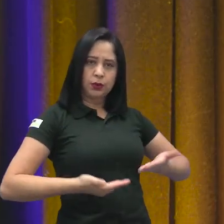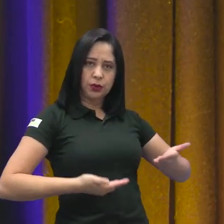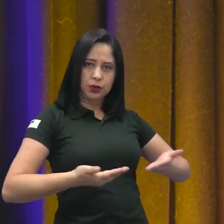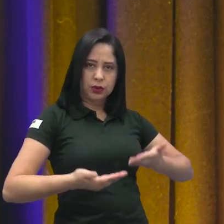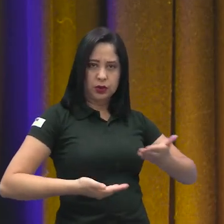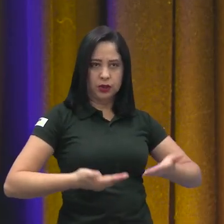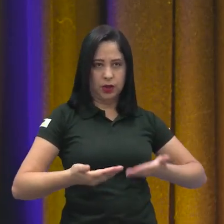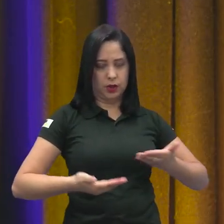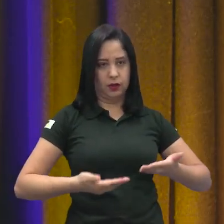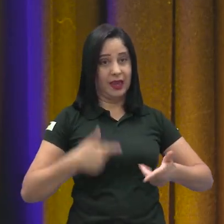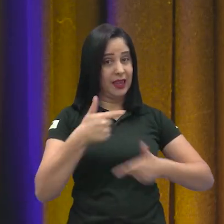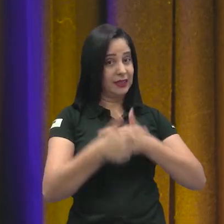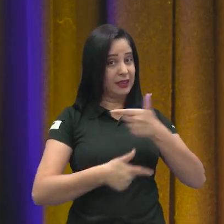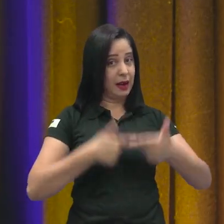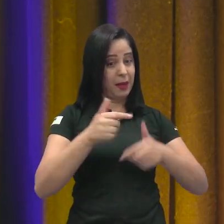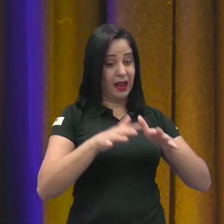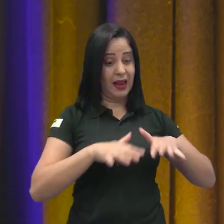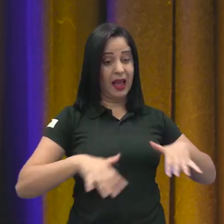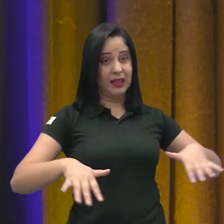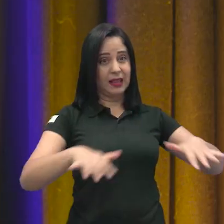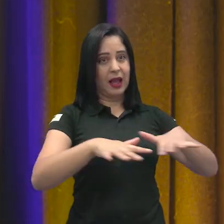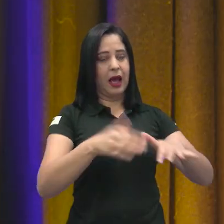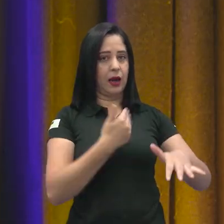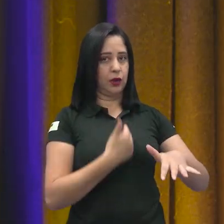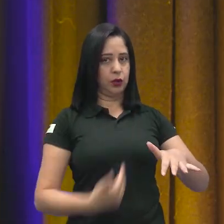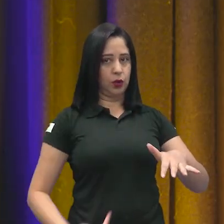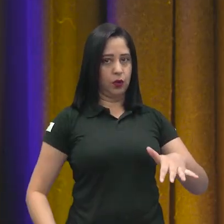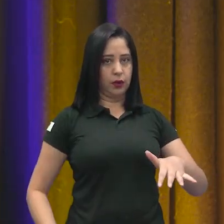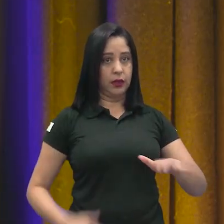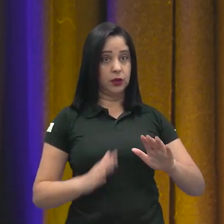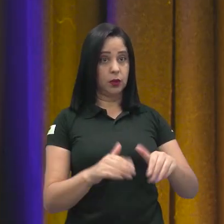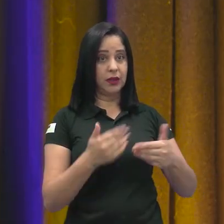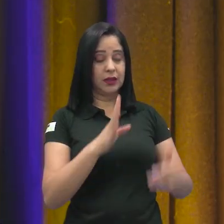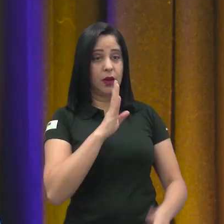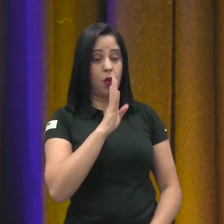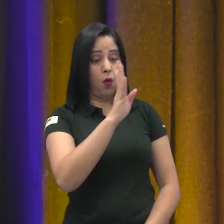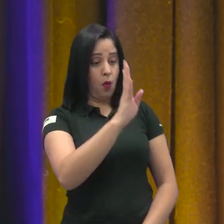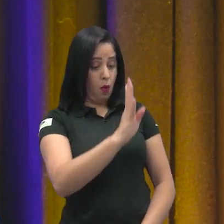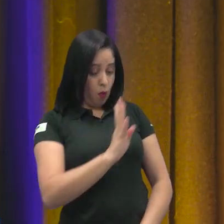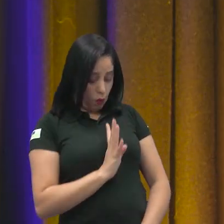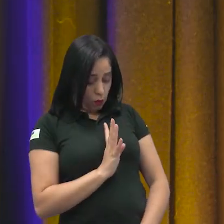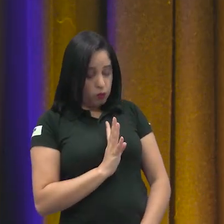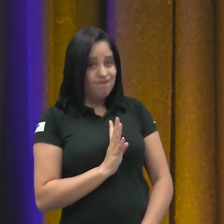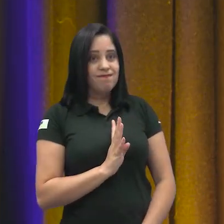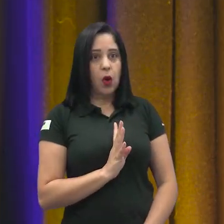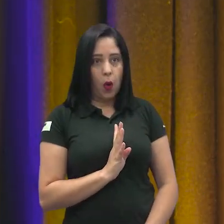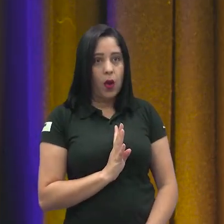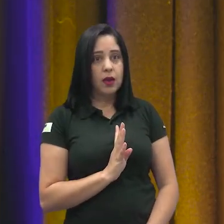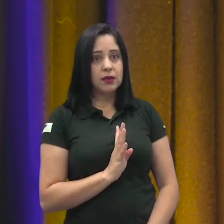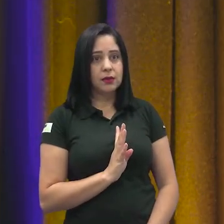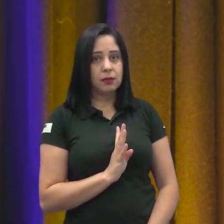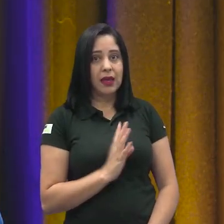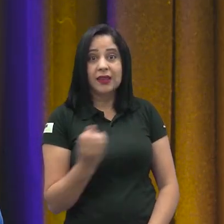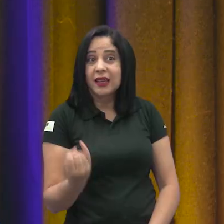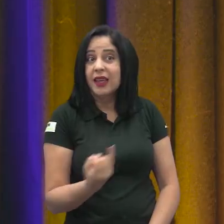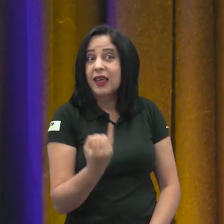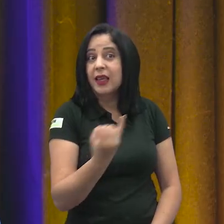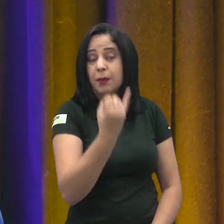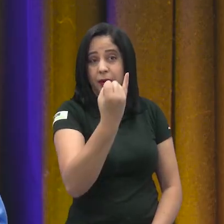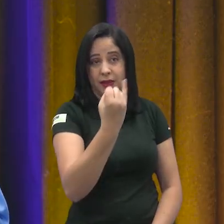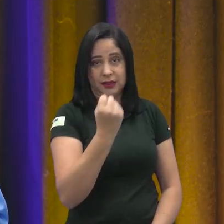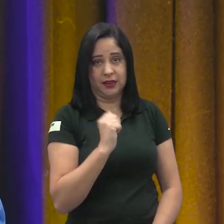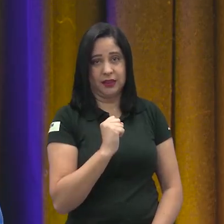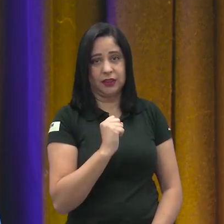no poder público. E nisso o autoconhecimento faz parte de um dos eixos principais quando a gente se trata de